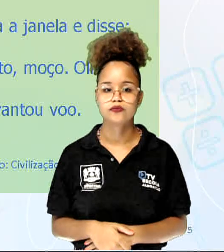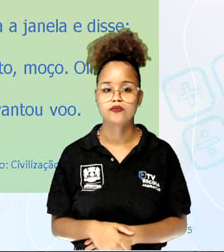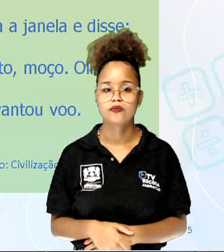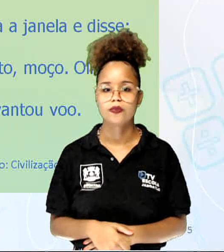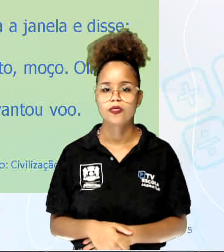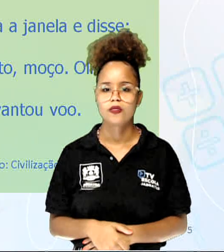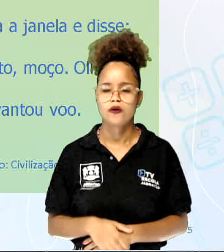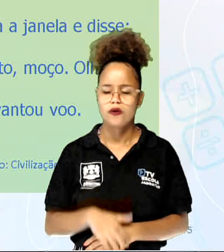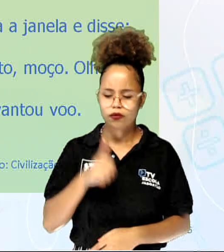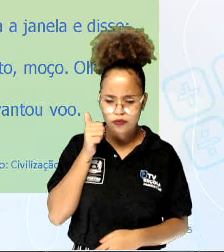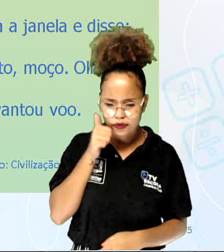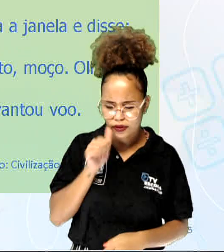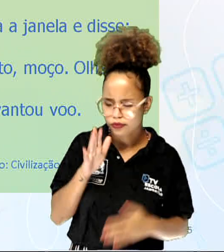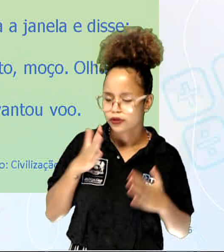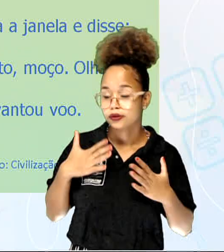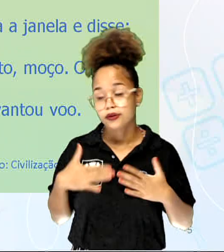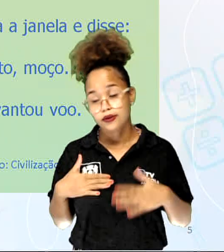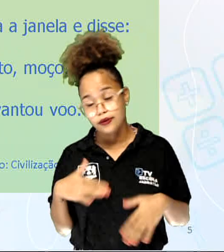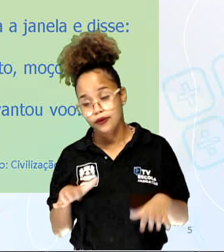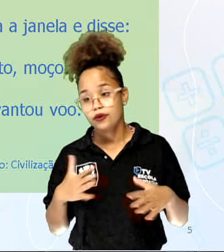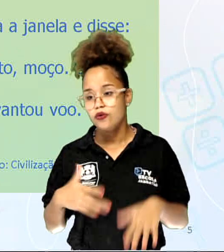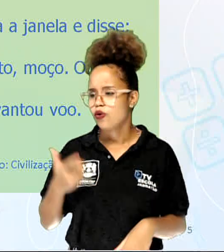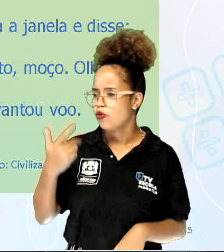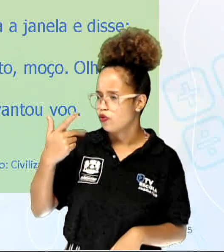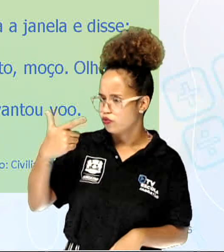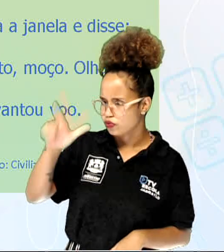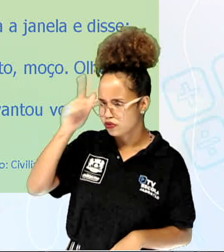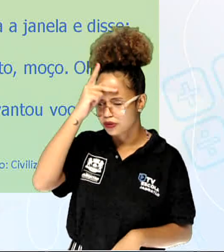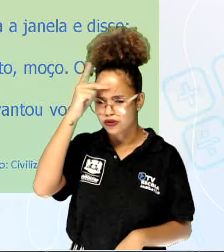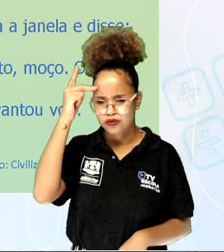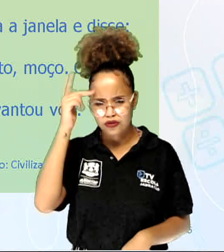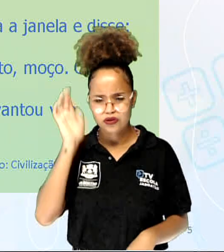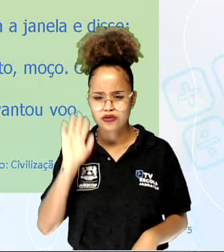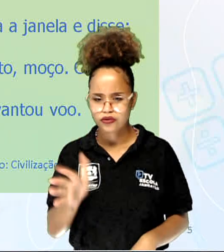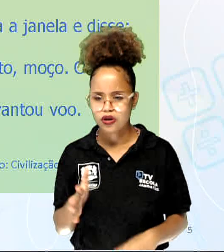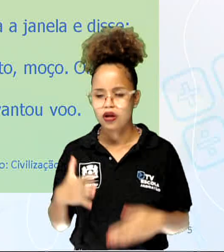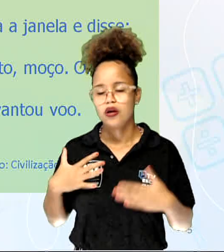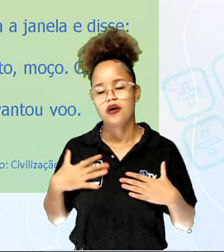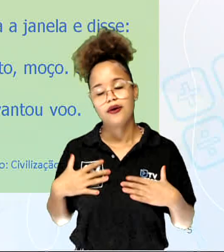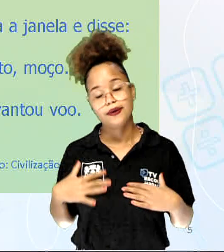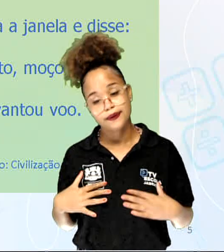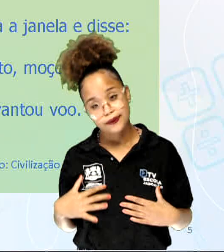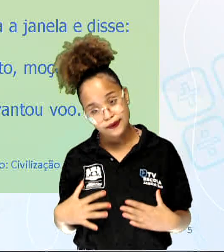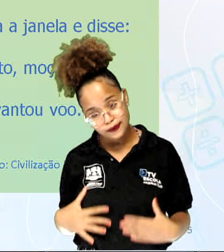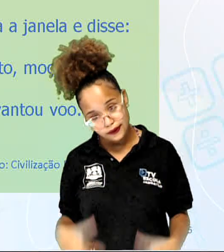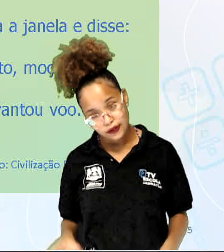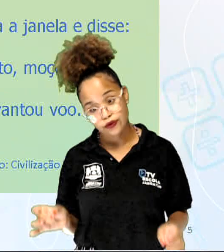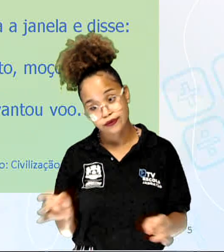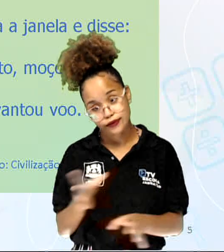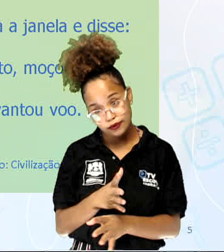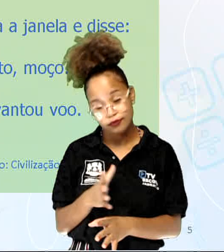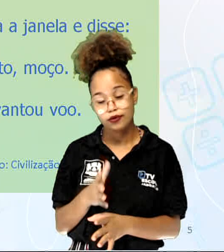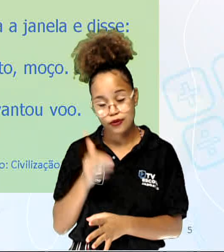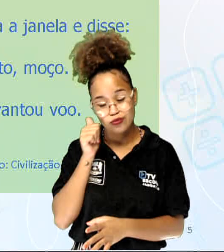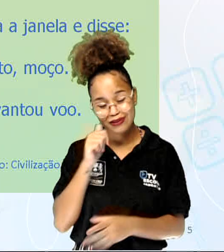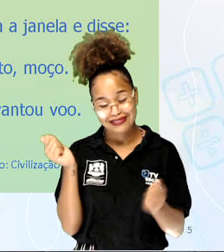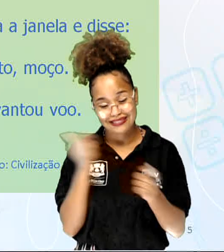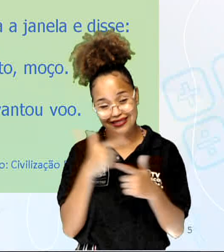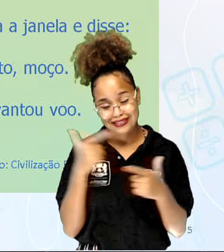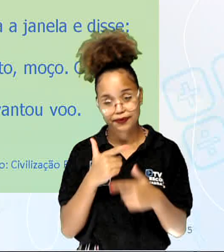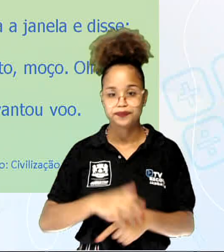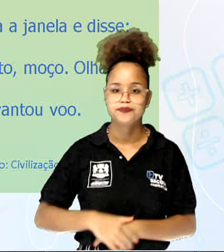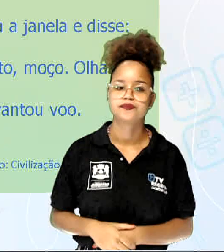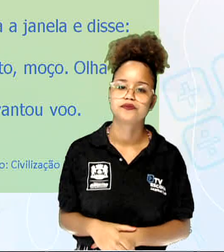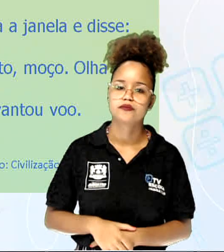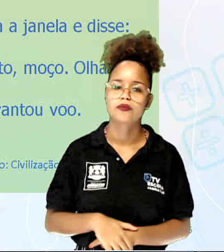Madama sossegou e os outros passageiros já estavam conformados com o término do show. Mesmo com os